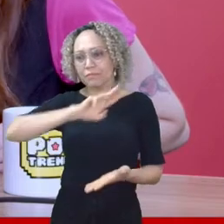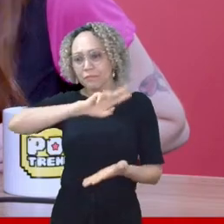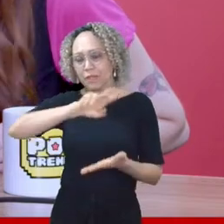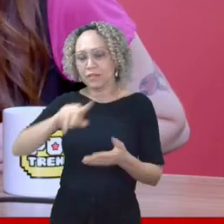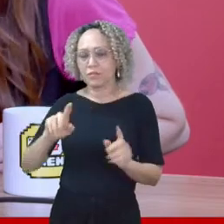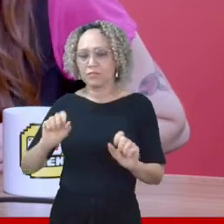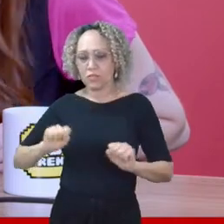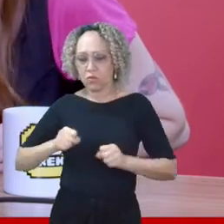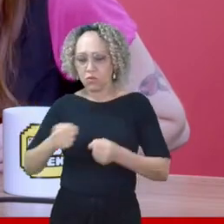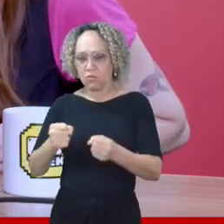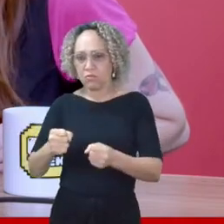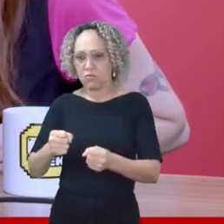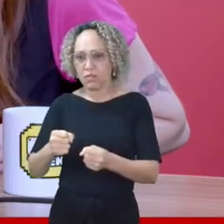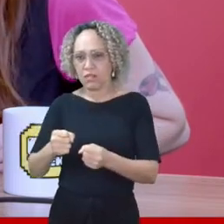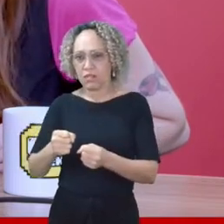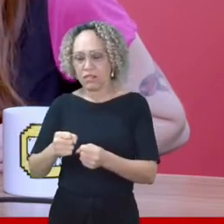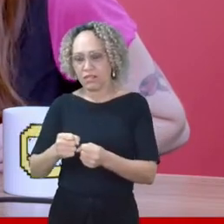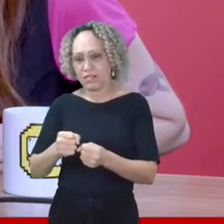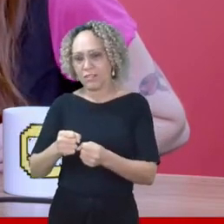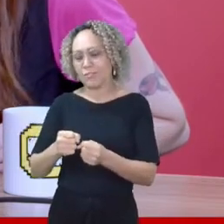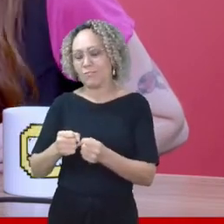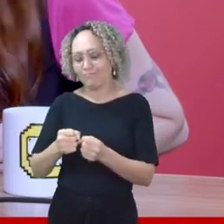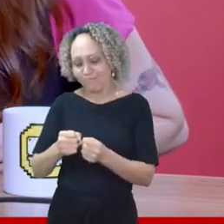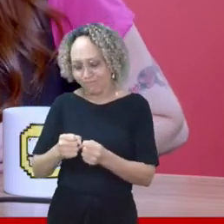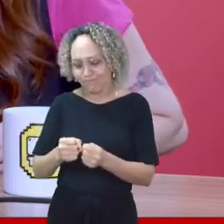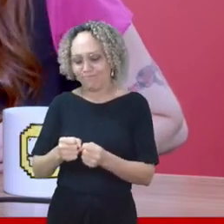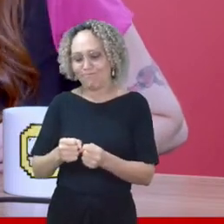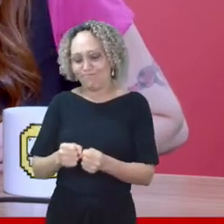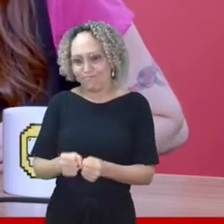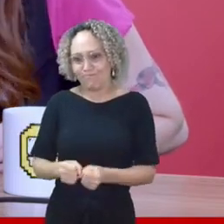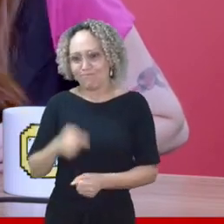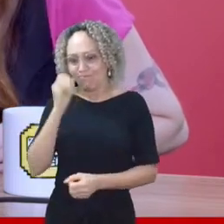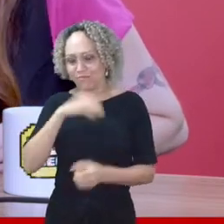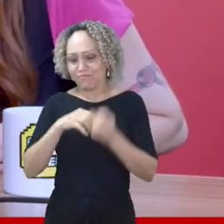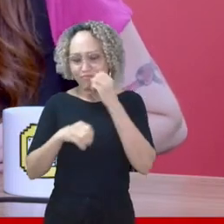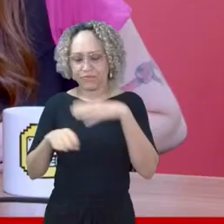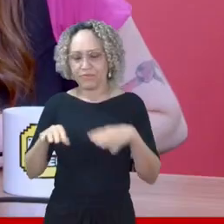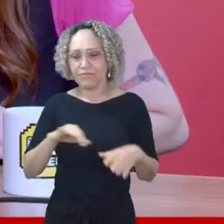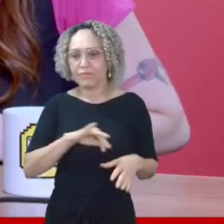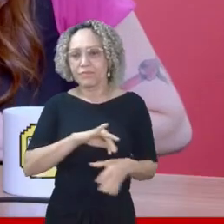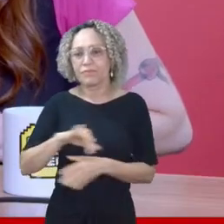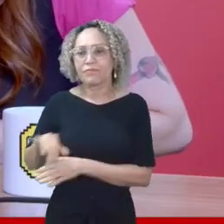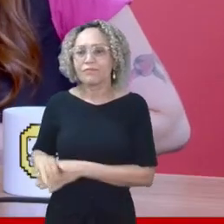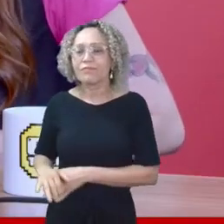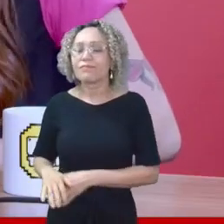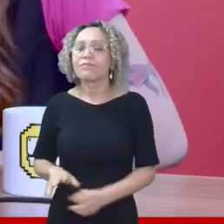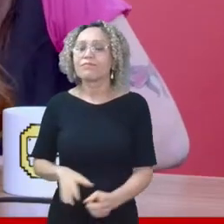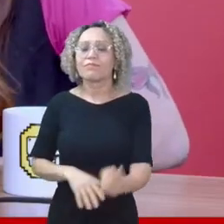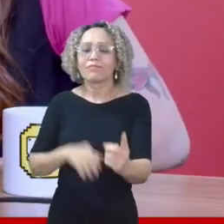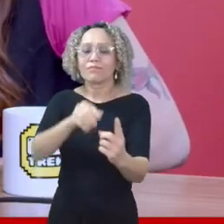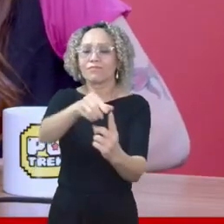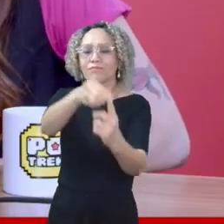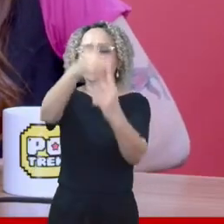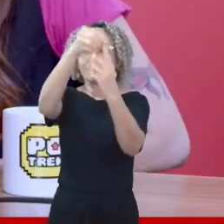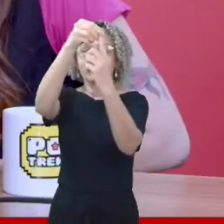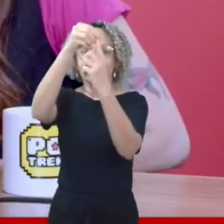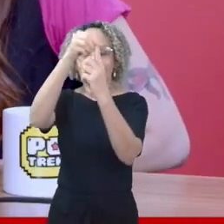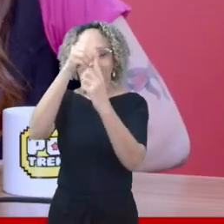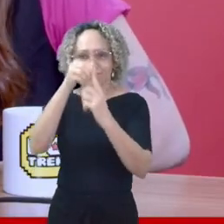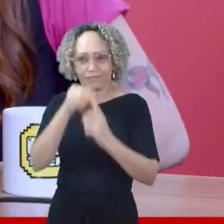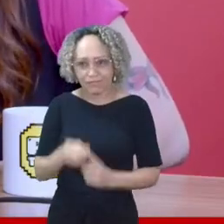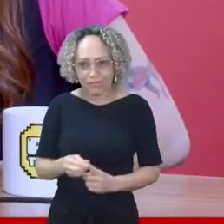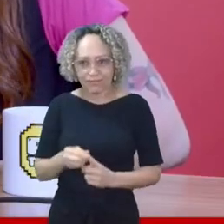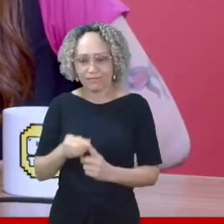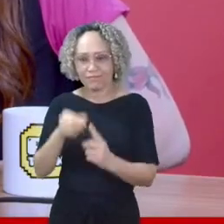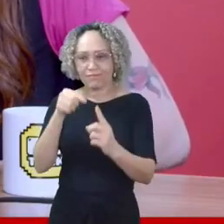à intolerância. É sobre isso. É um tema que a gente gosta. Exatamente. E quem está conosco nesta semana?